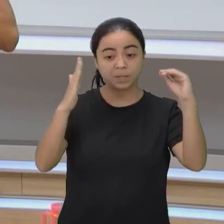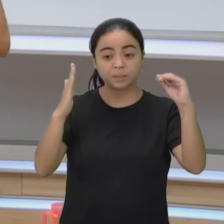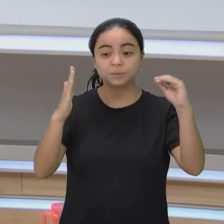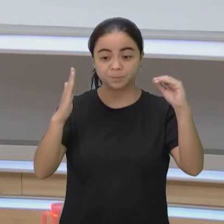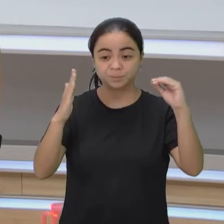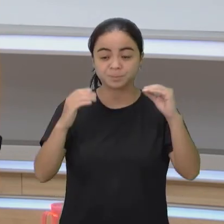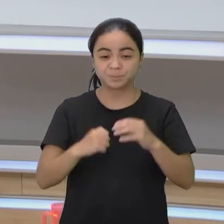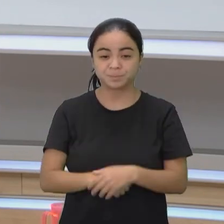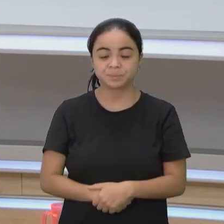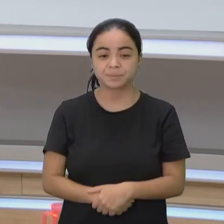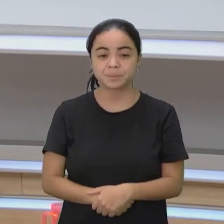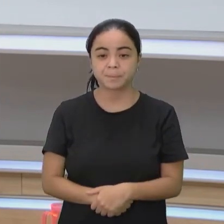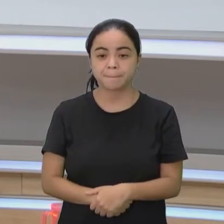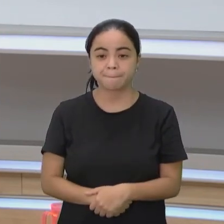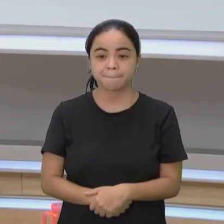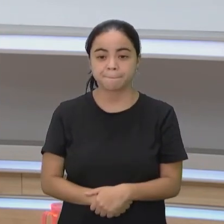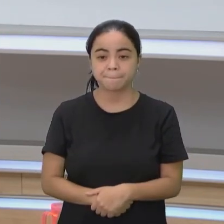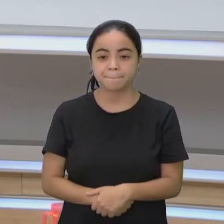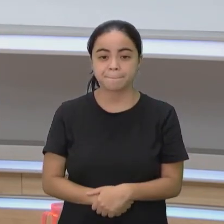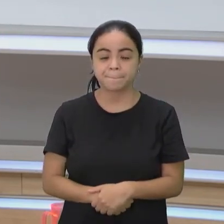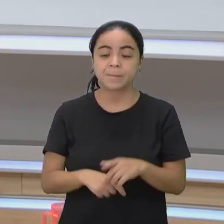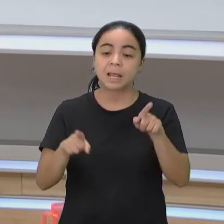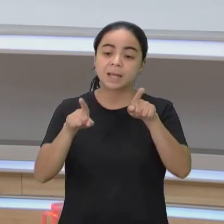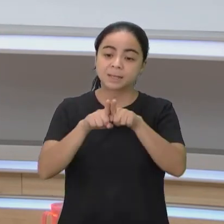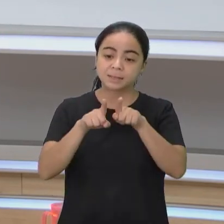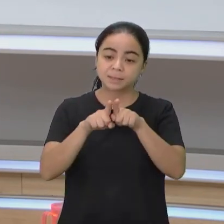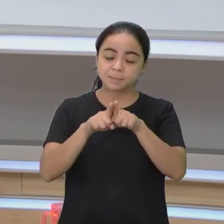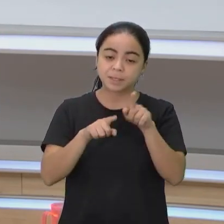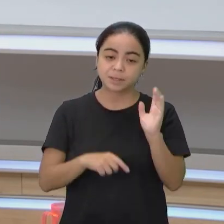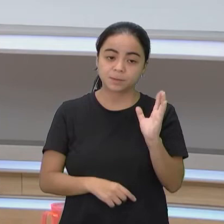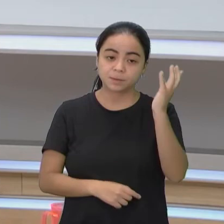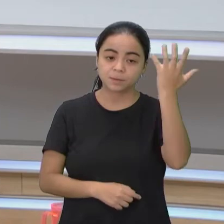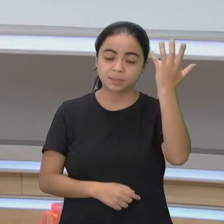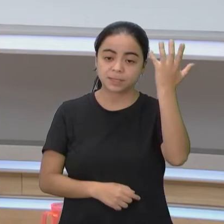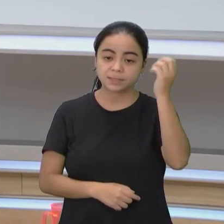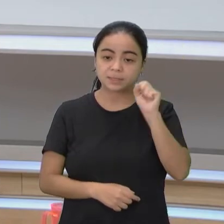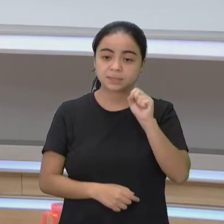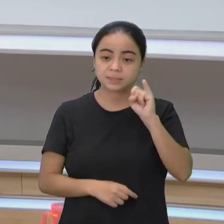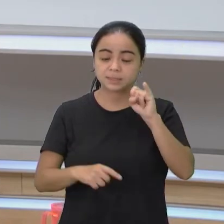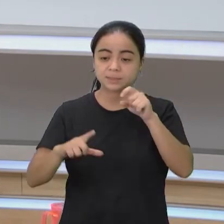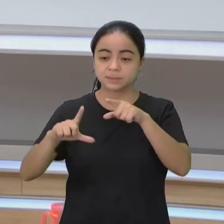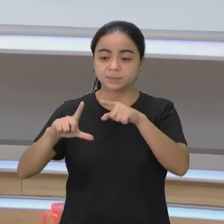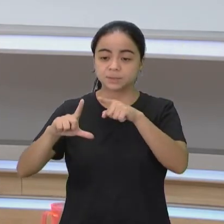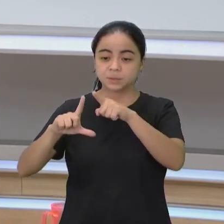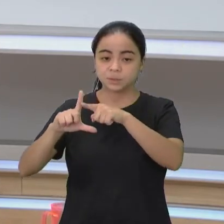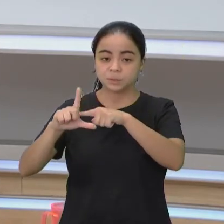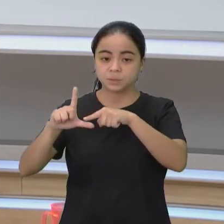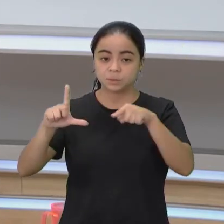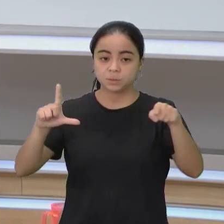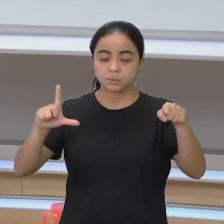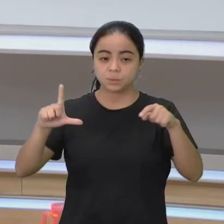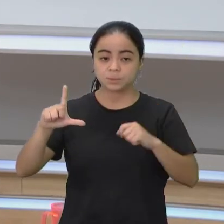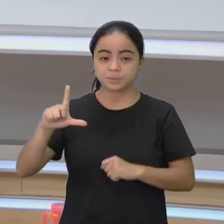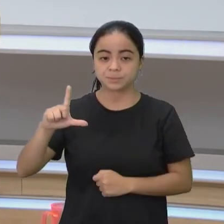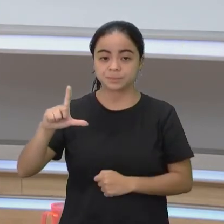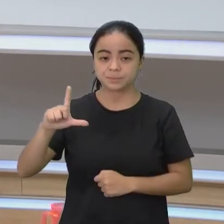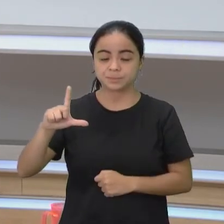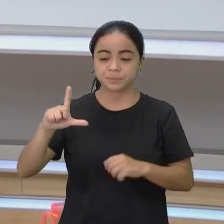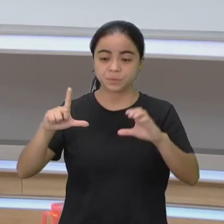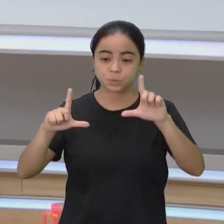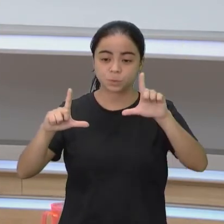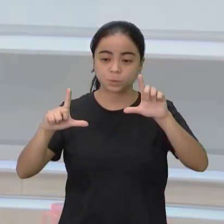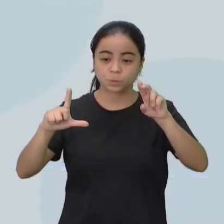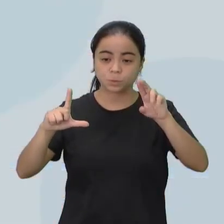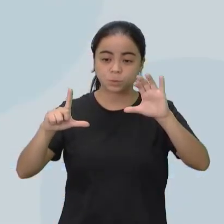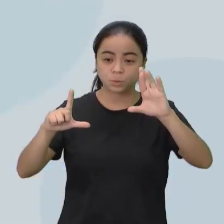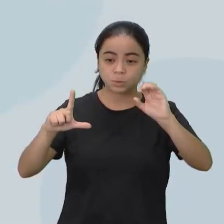ideia que a gente traz aqui para a física. Mesma coisa vai acontecer ao gráfico dali do lucro que eu deixei para vocês. Olha